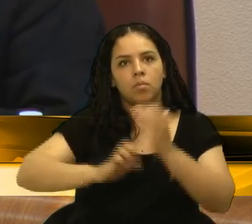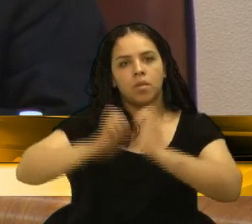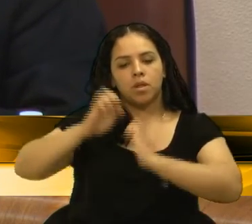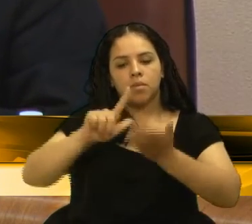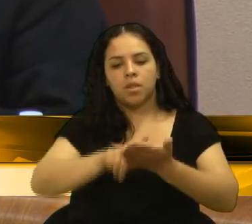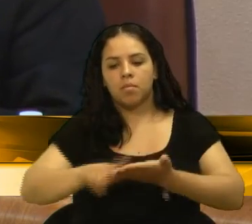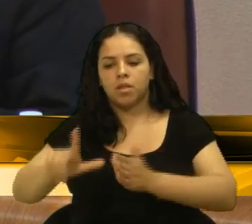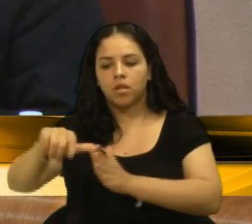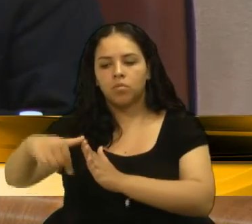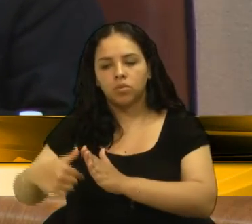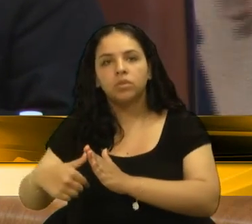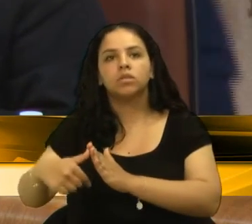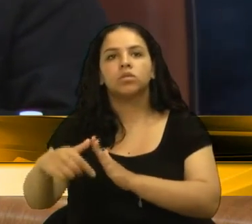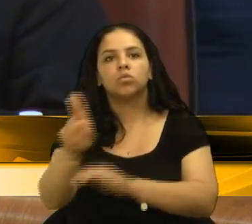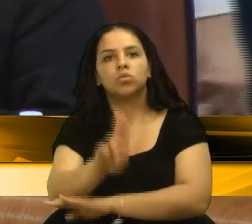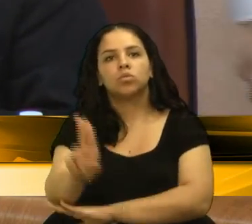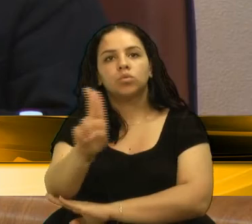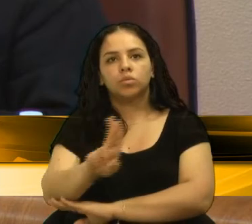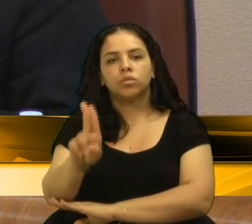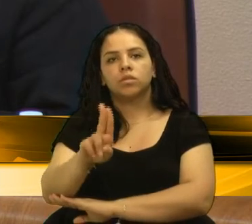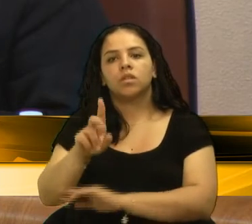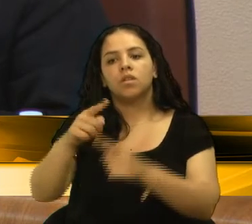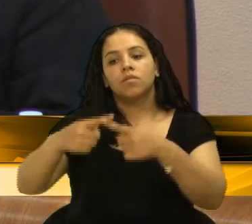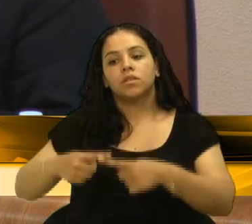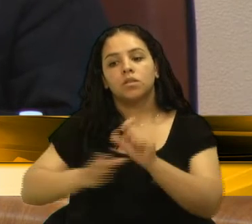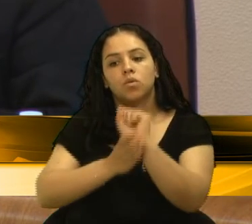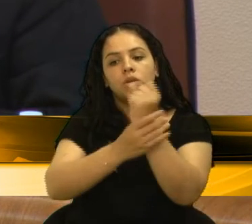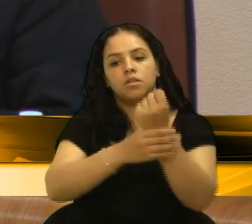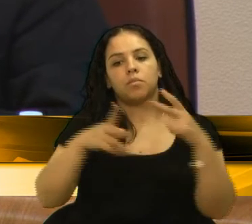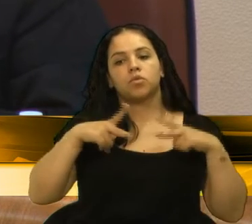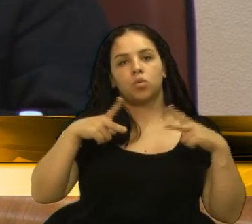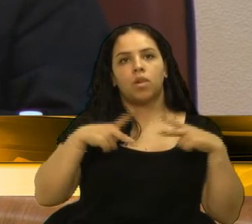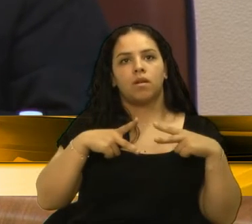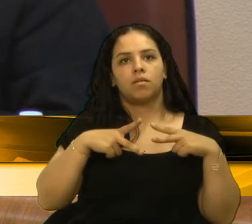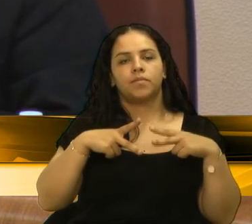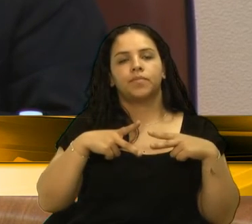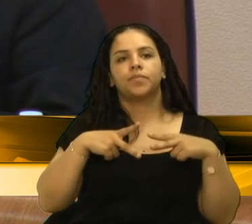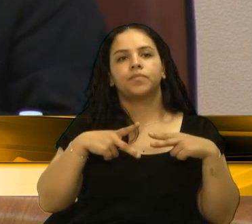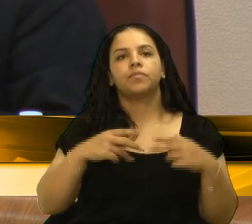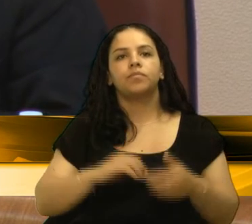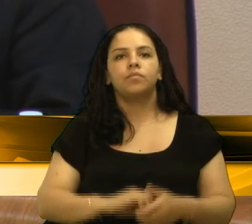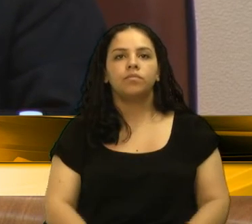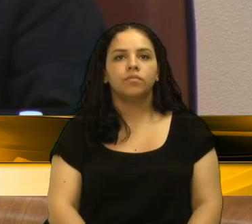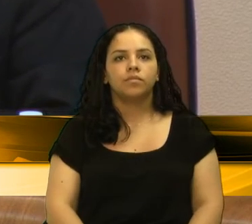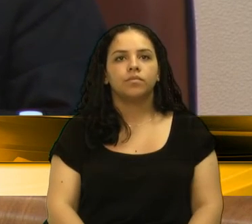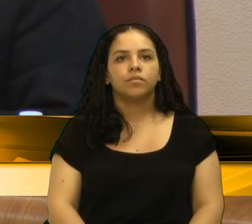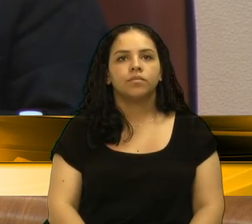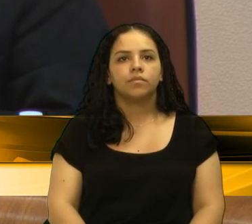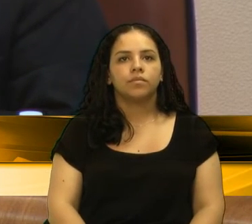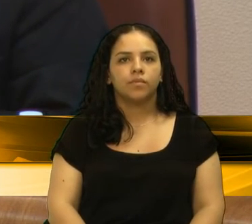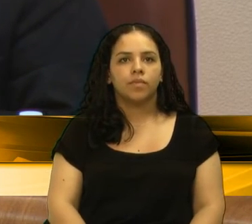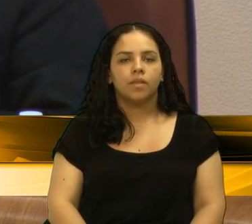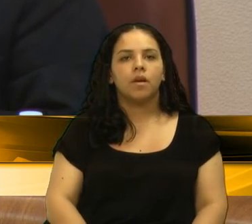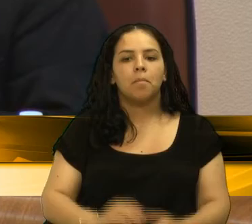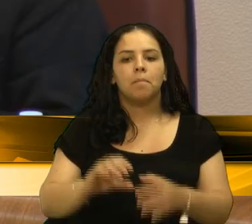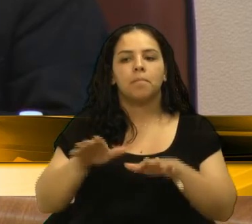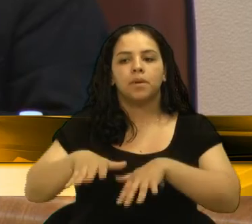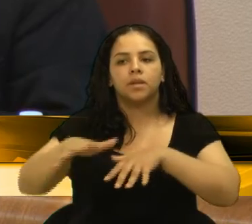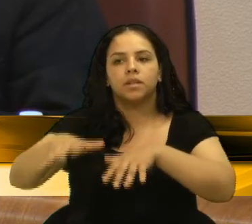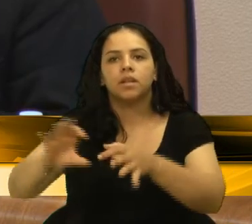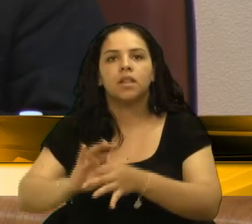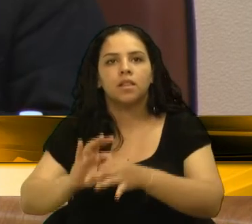posterior ao uso e muitas vezes a segurança particular. Doutora Cássia Kuhn, o evento Parada Livre é considerado um